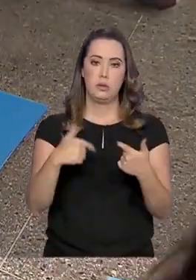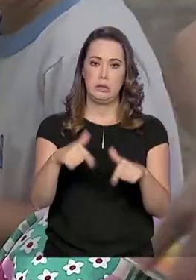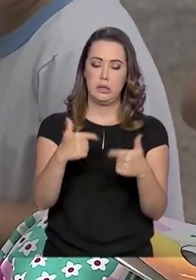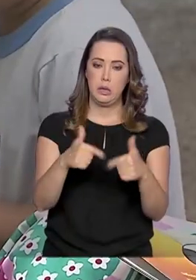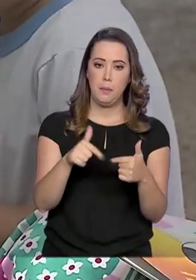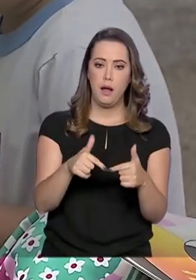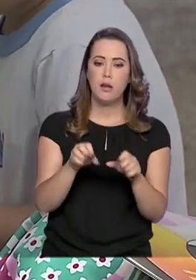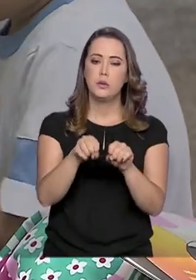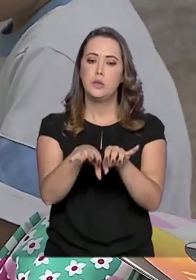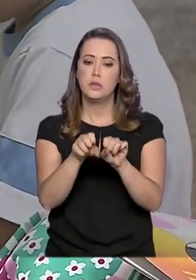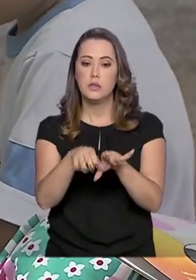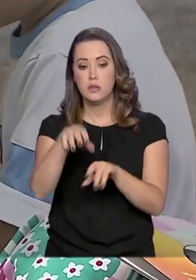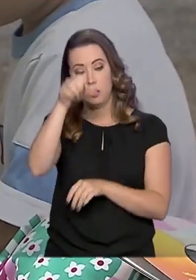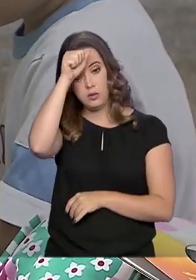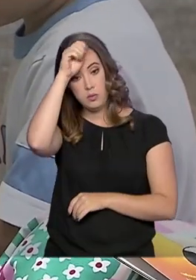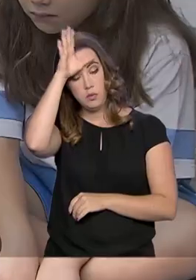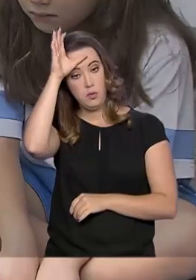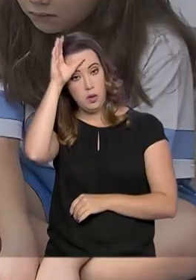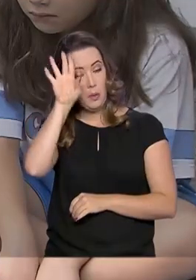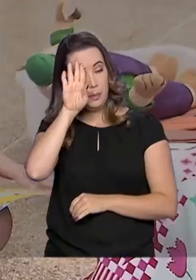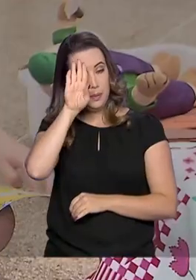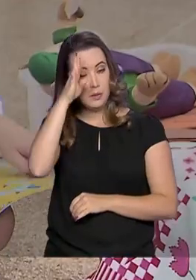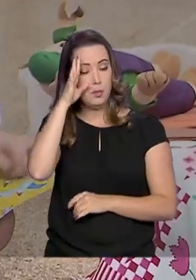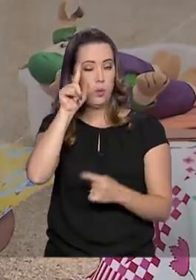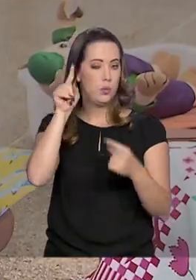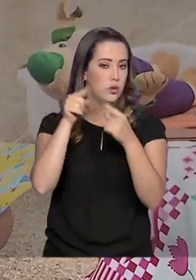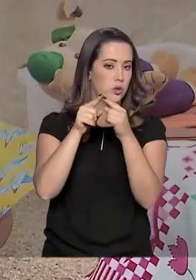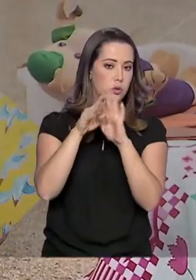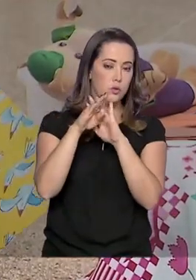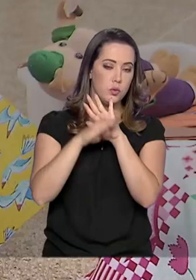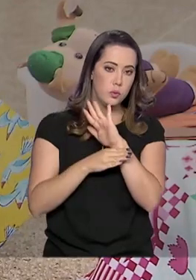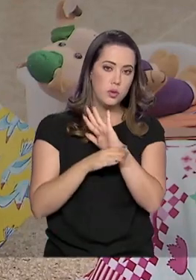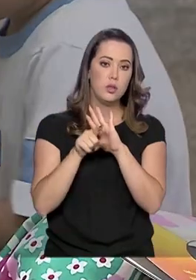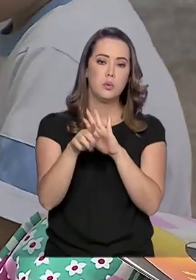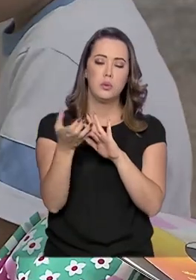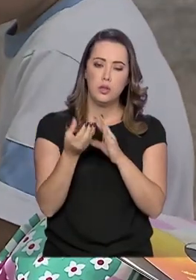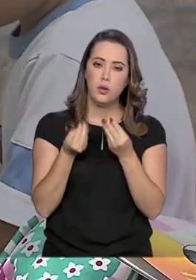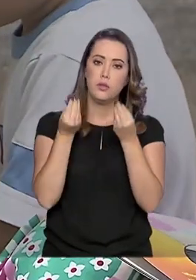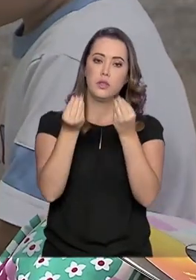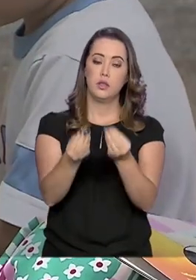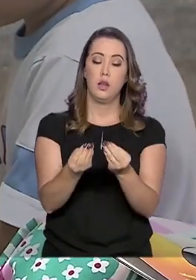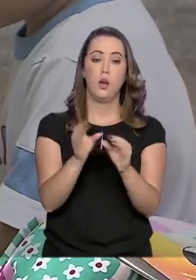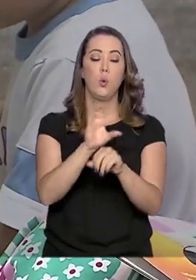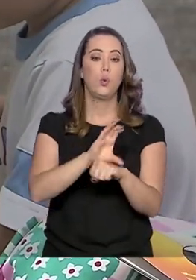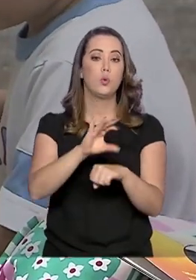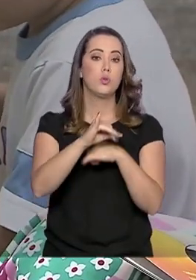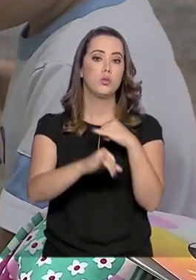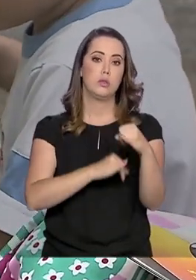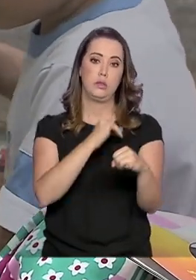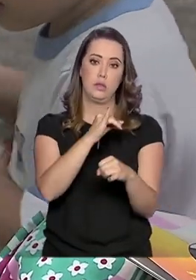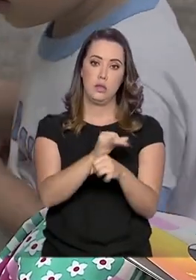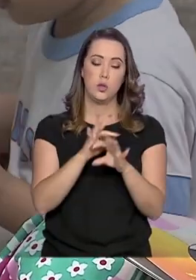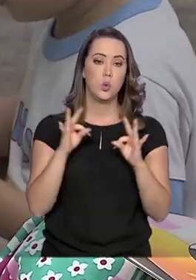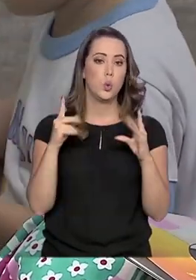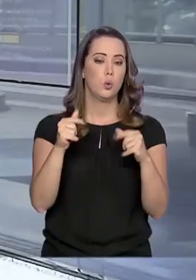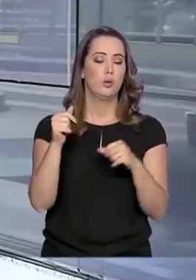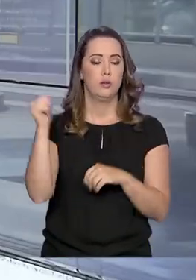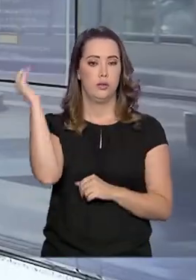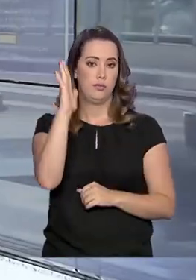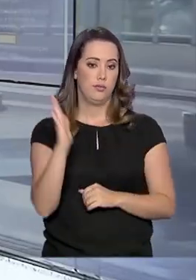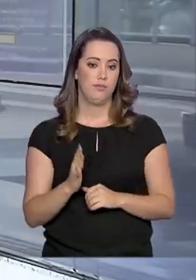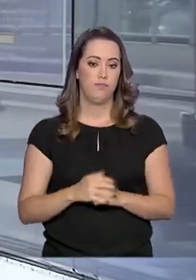é uma das prioridades do programa que deve oferecer cursos online para profissionais de todo o país.